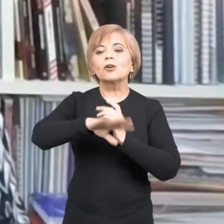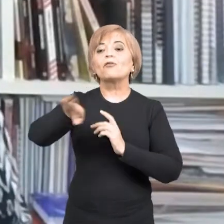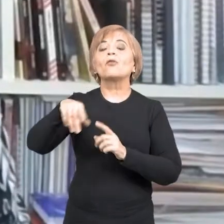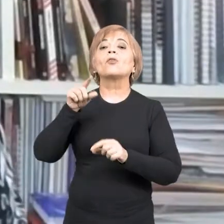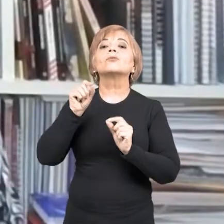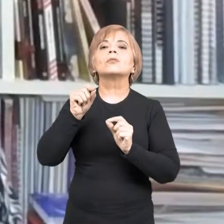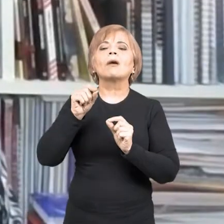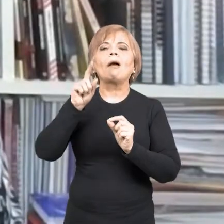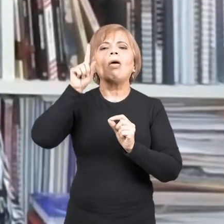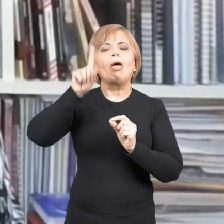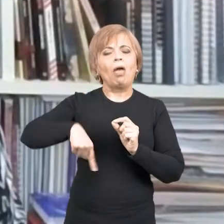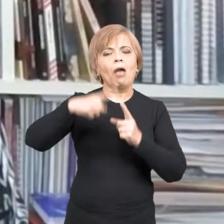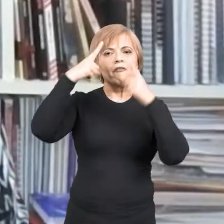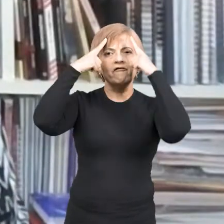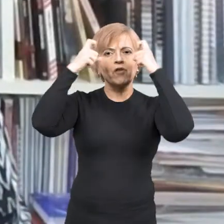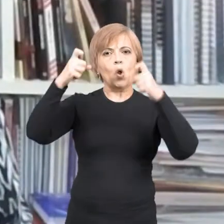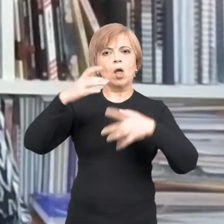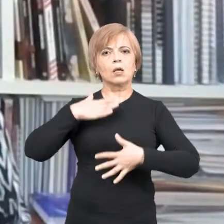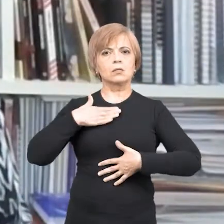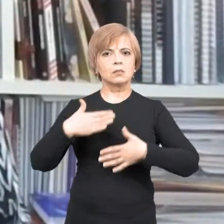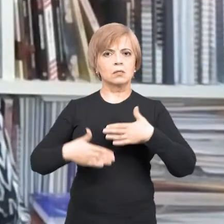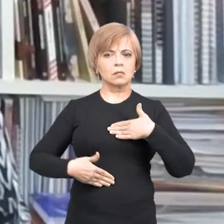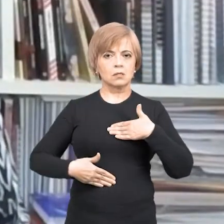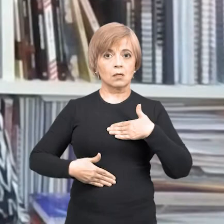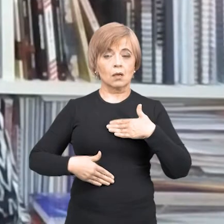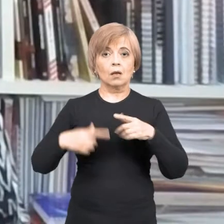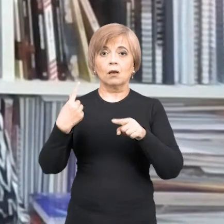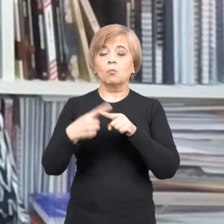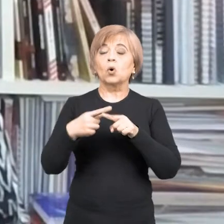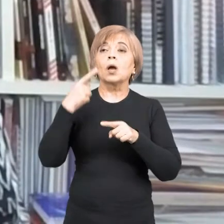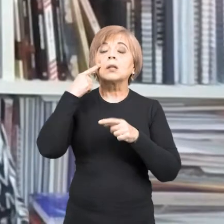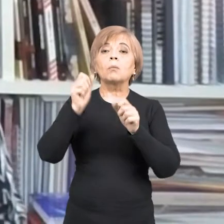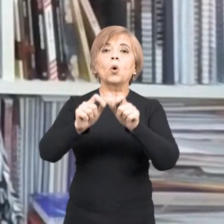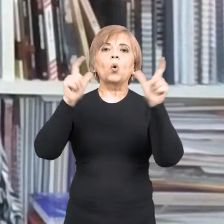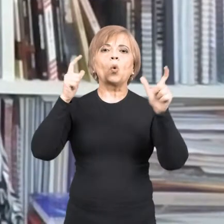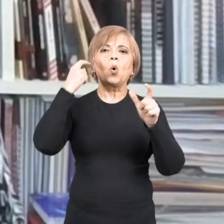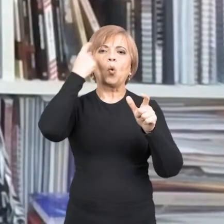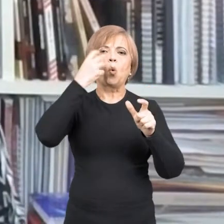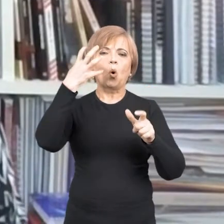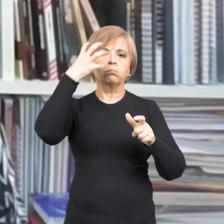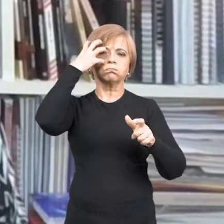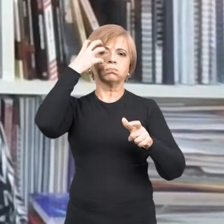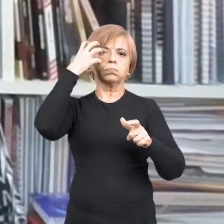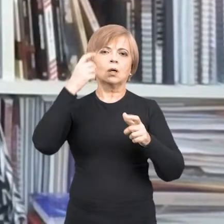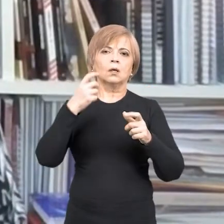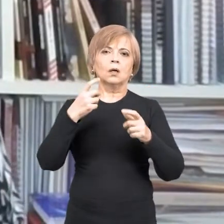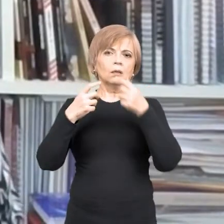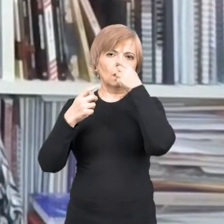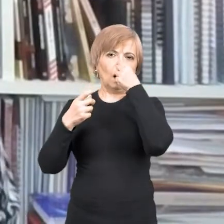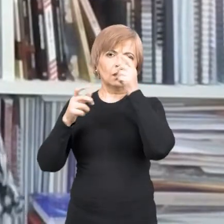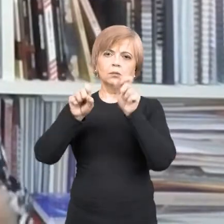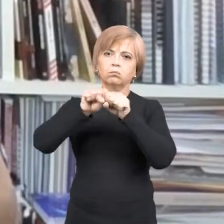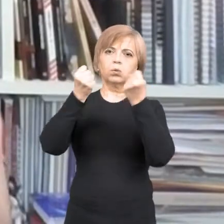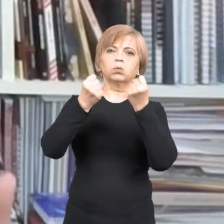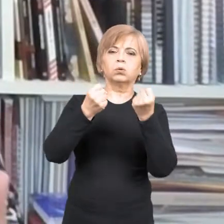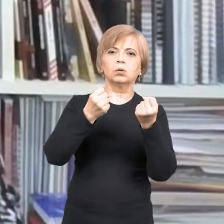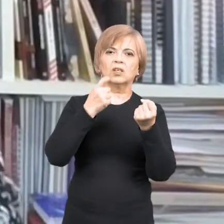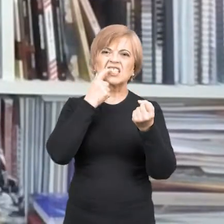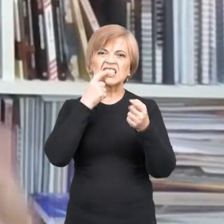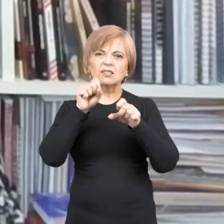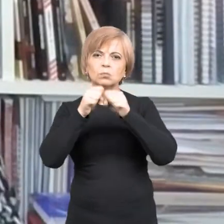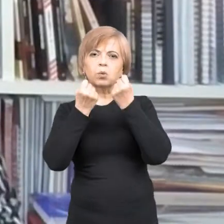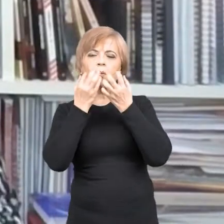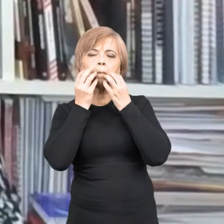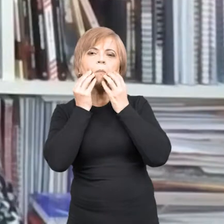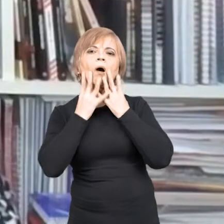mundo conhece, que é a violência física. É aquela mulher que aparece no noticiário com o olho roxo, com o nariz quebrado. Essa